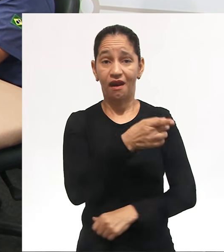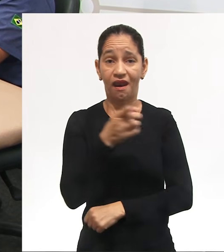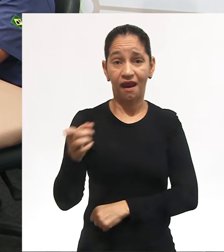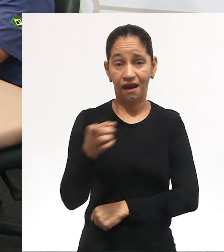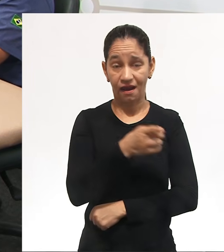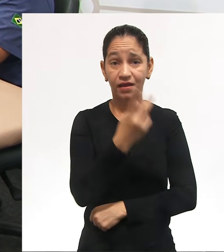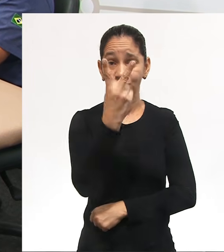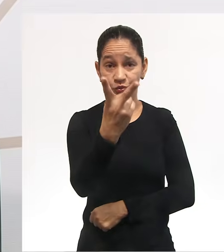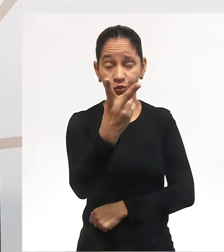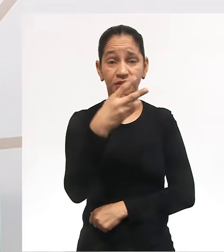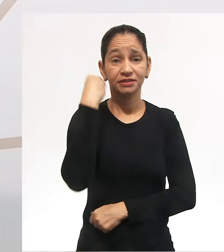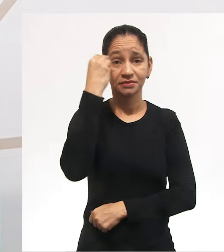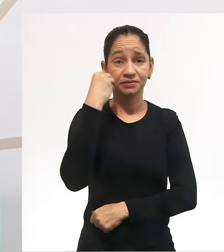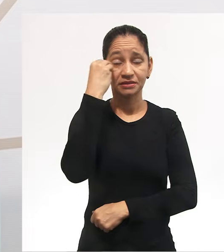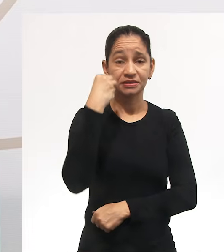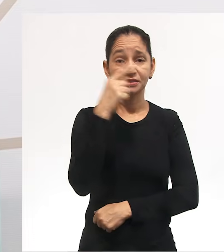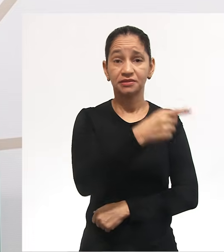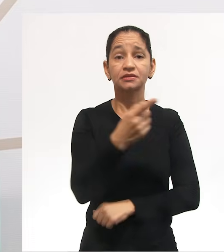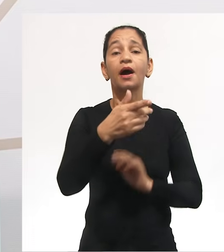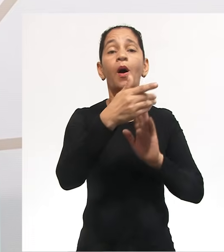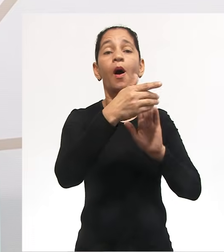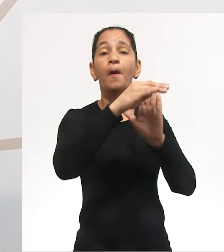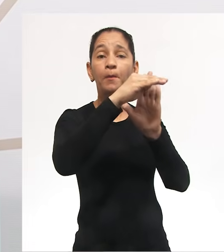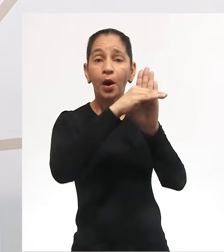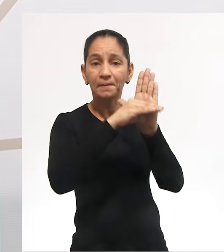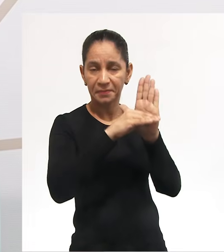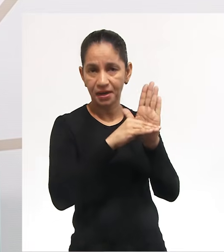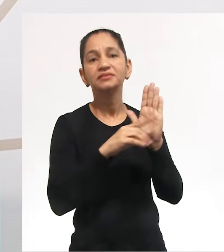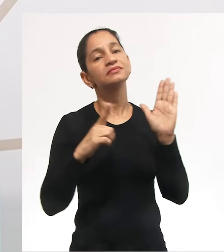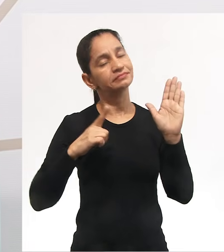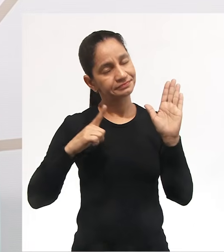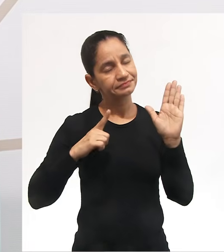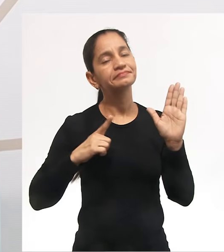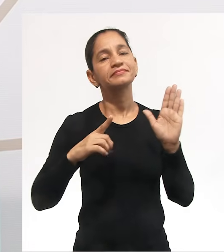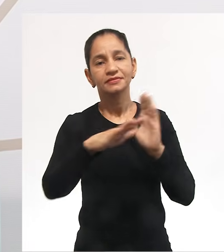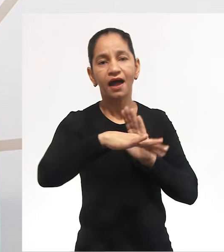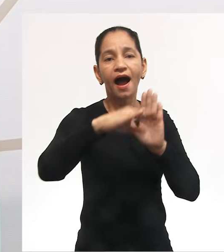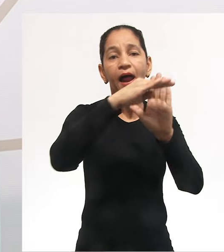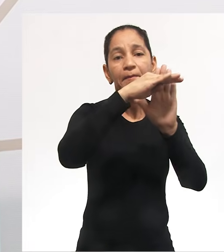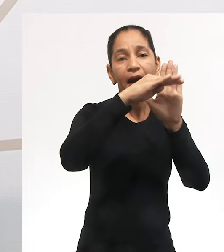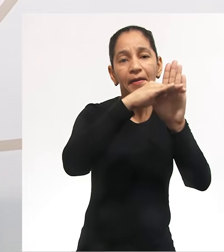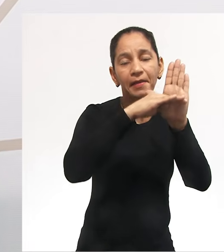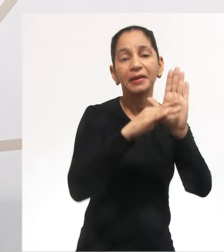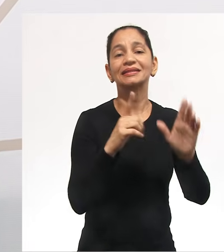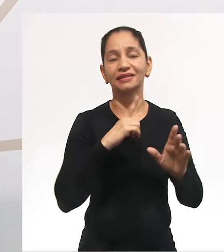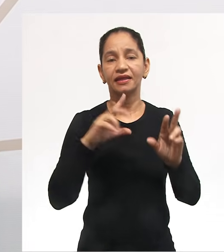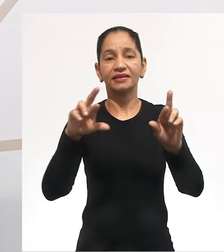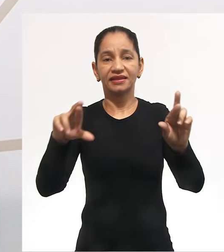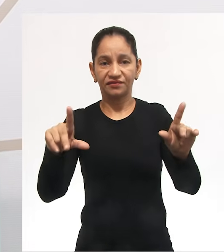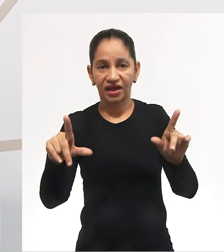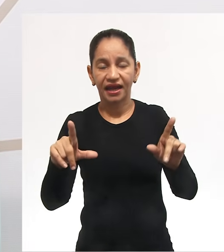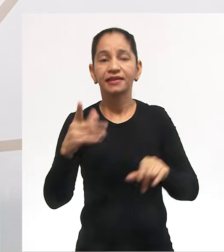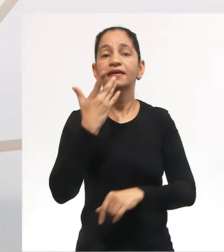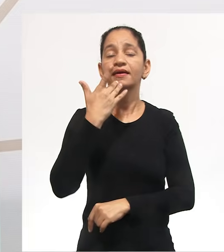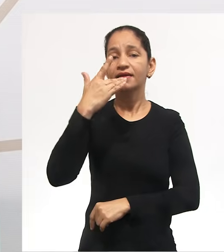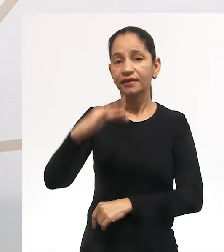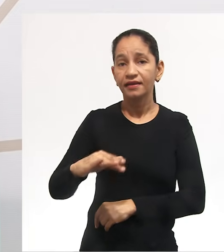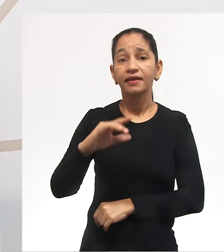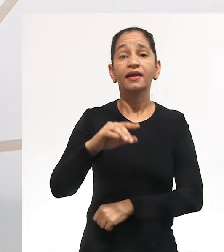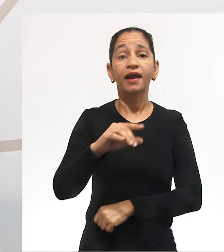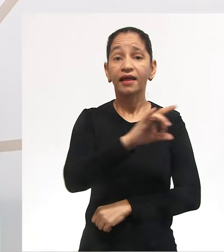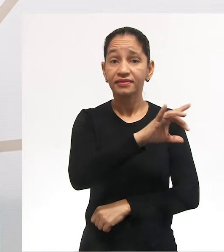fazia? Porque, assim, dentro do AE a gente tem como é que se diz? Uma programação, né?